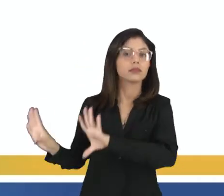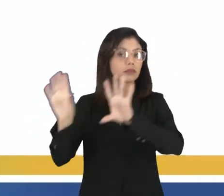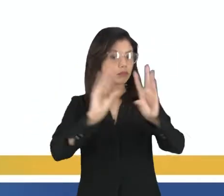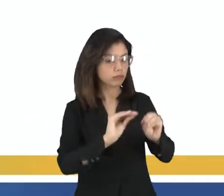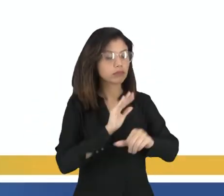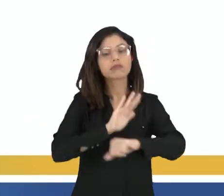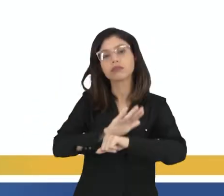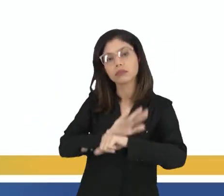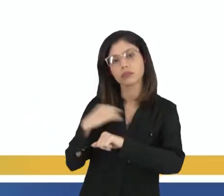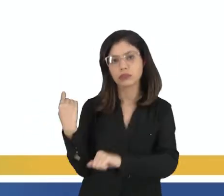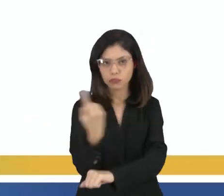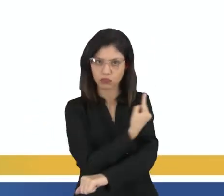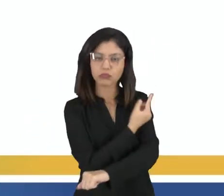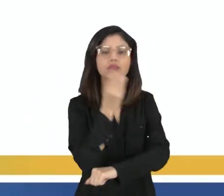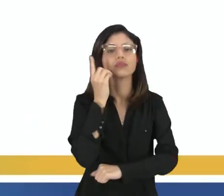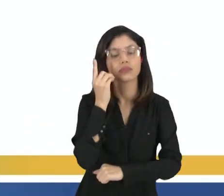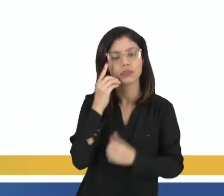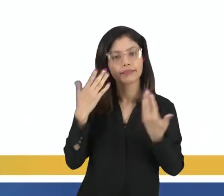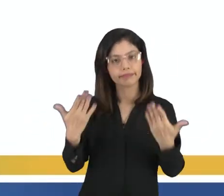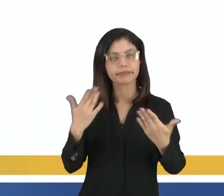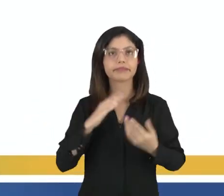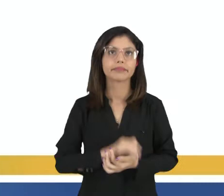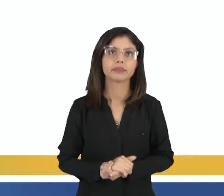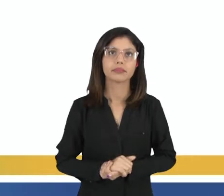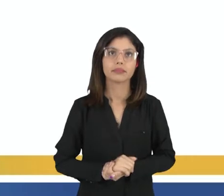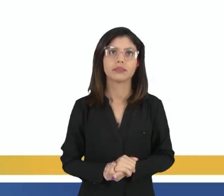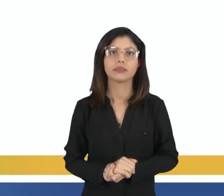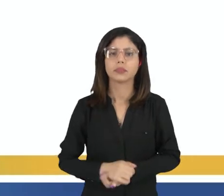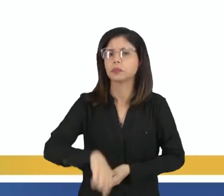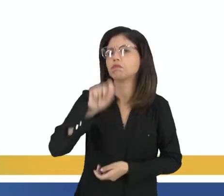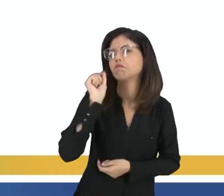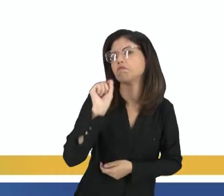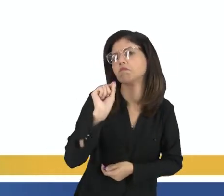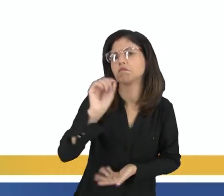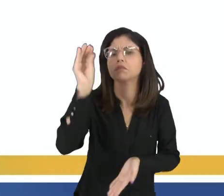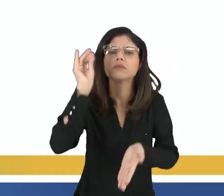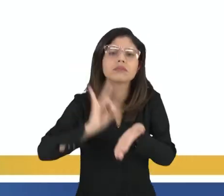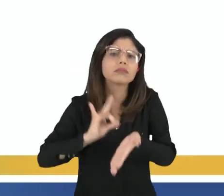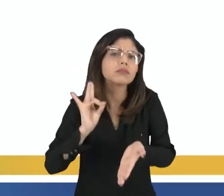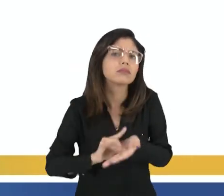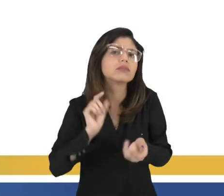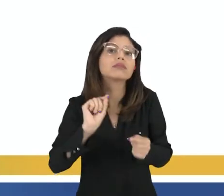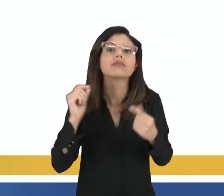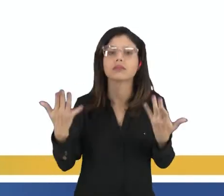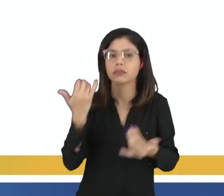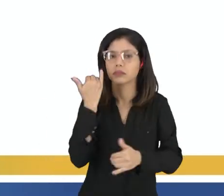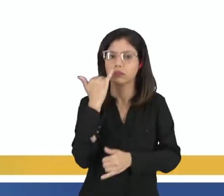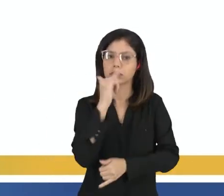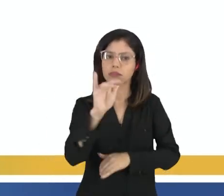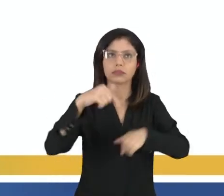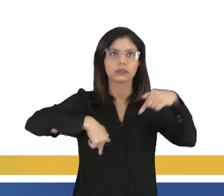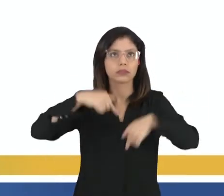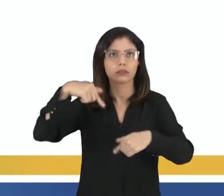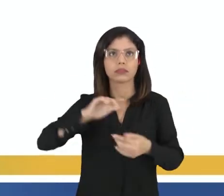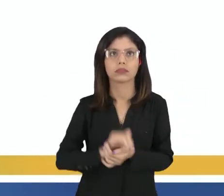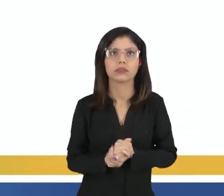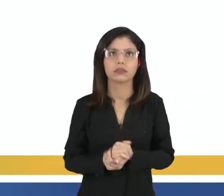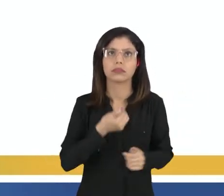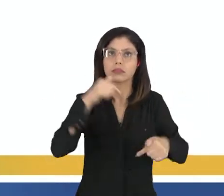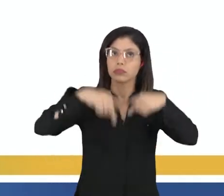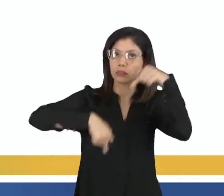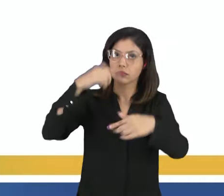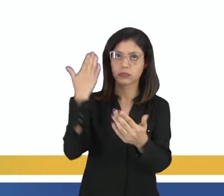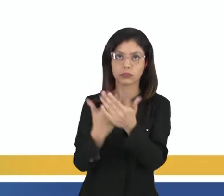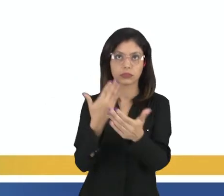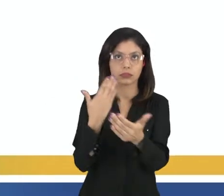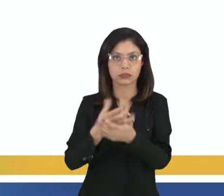trazem contribuições para o nosso cotidiano. Então, o que é de fato a eletroquímica? É um ramo da química que